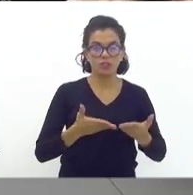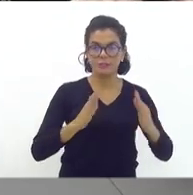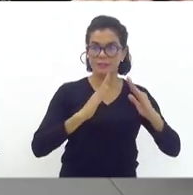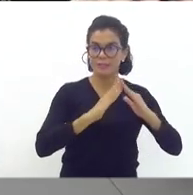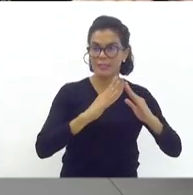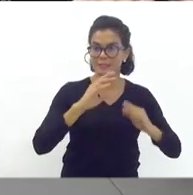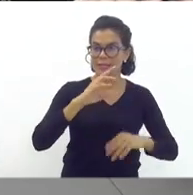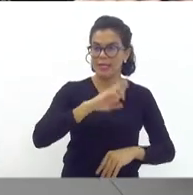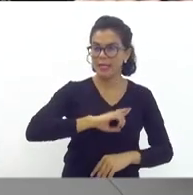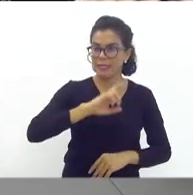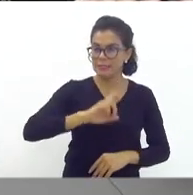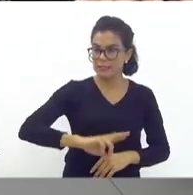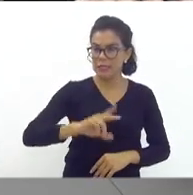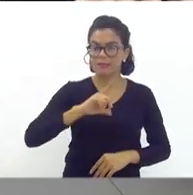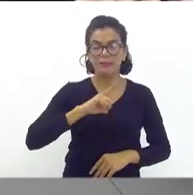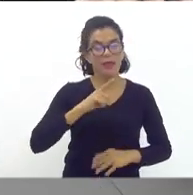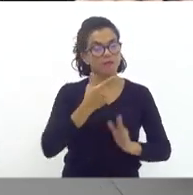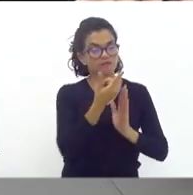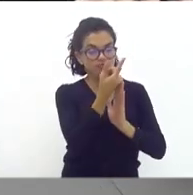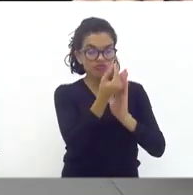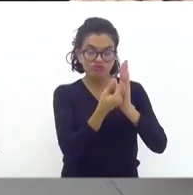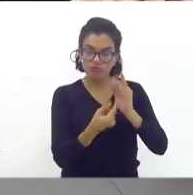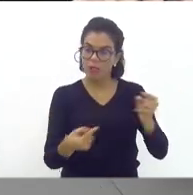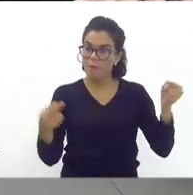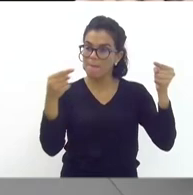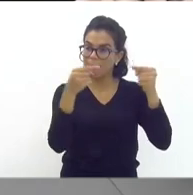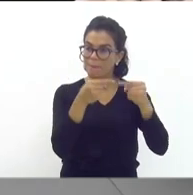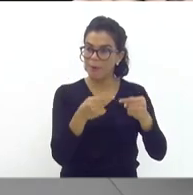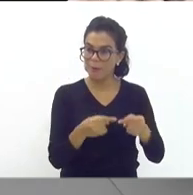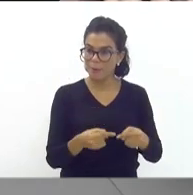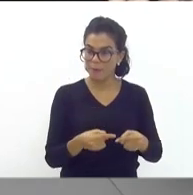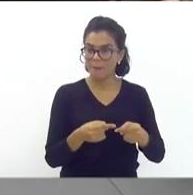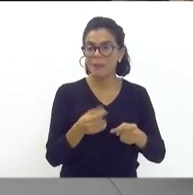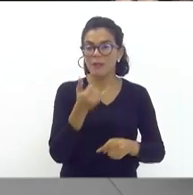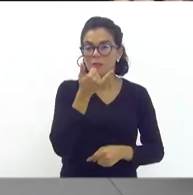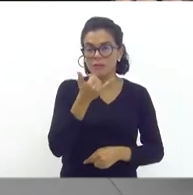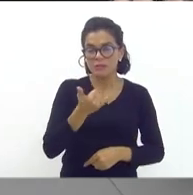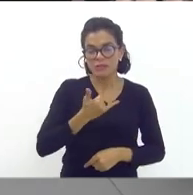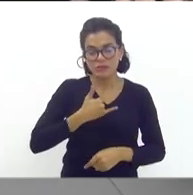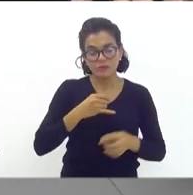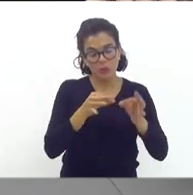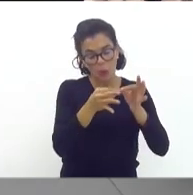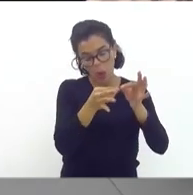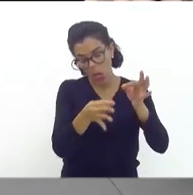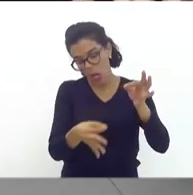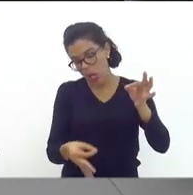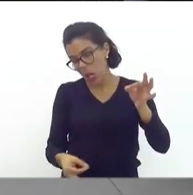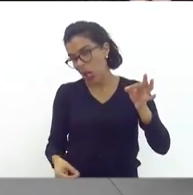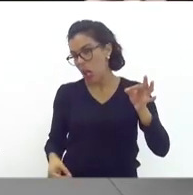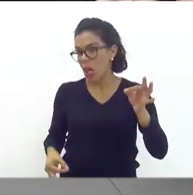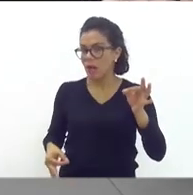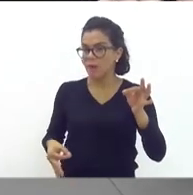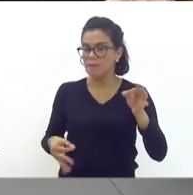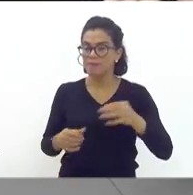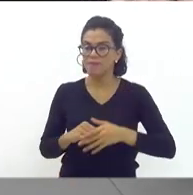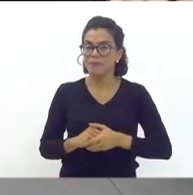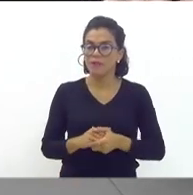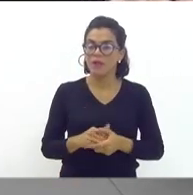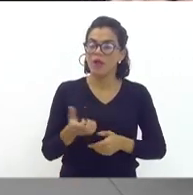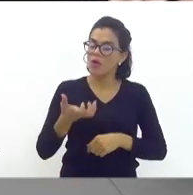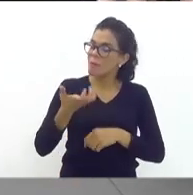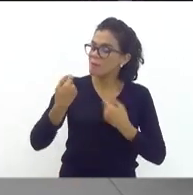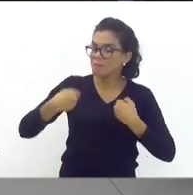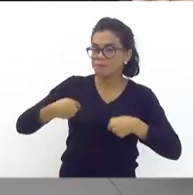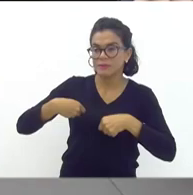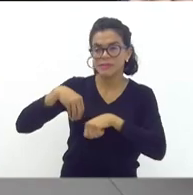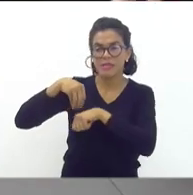tem uma tarifa adequada então senhores desculpe se eu me alonguei eu queria passar essas